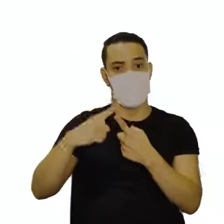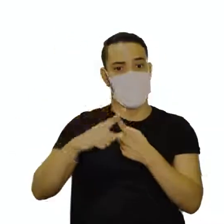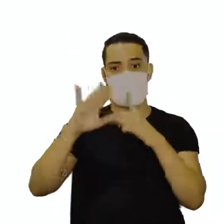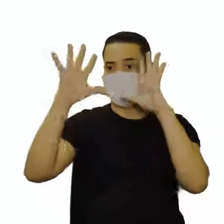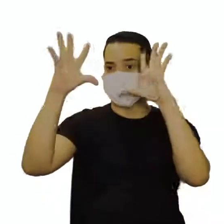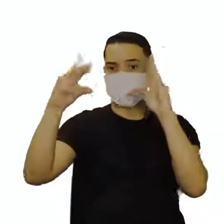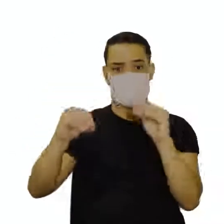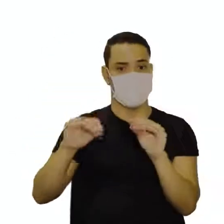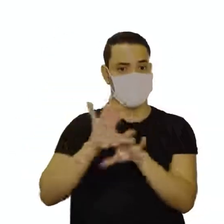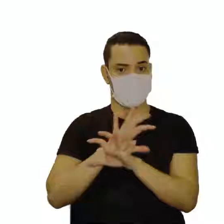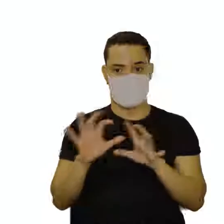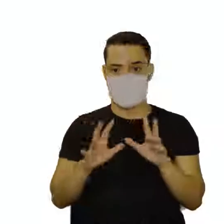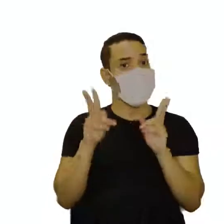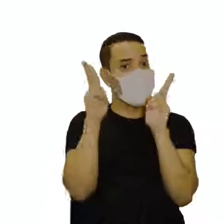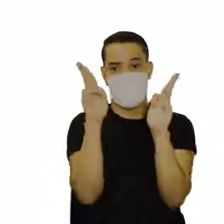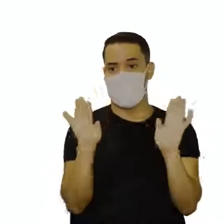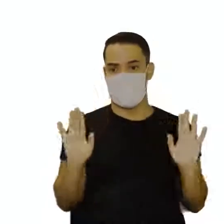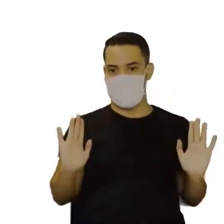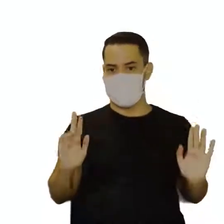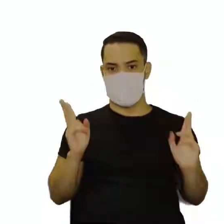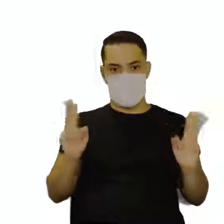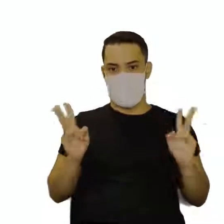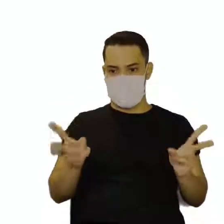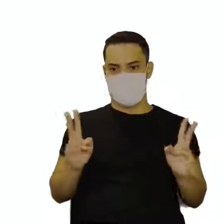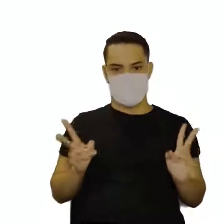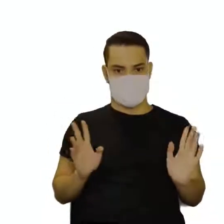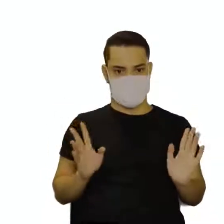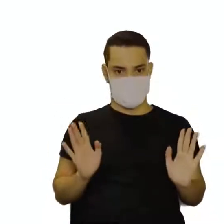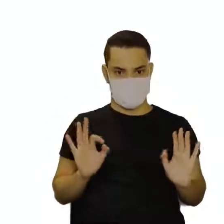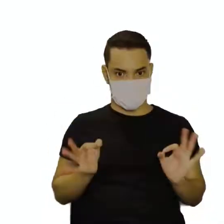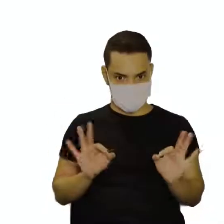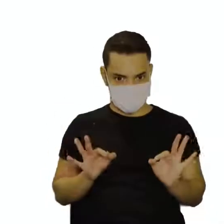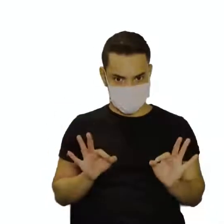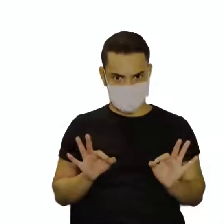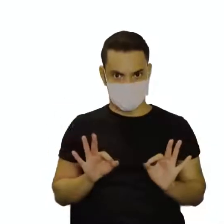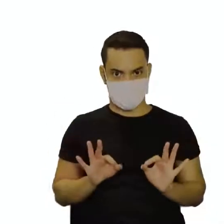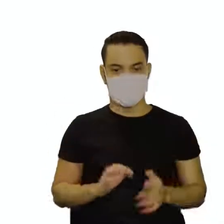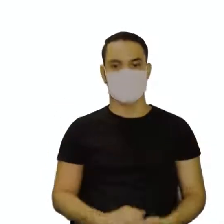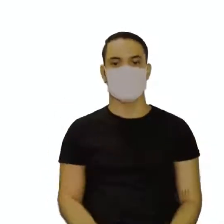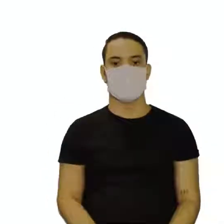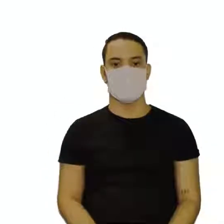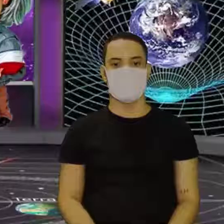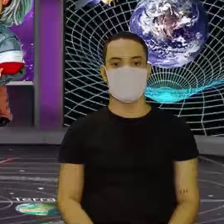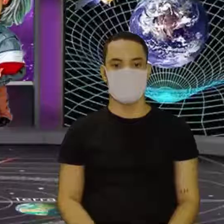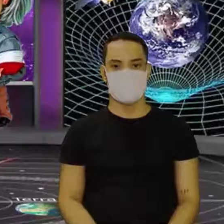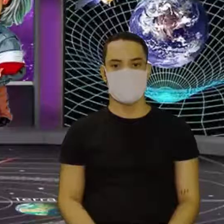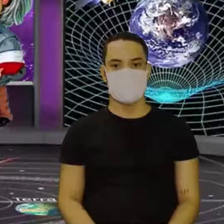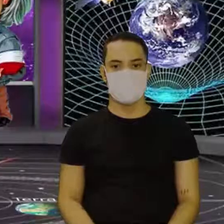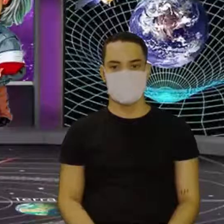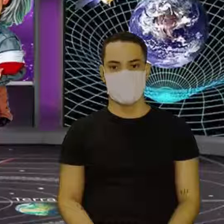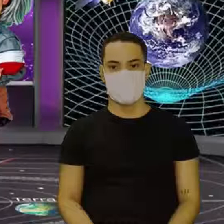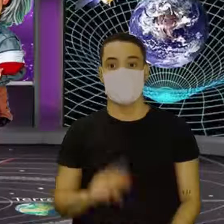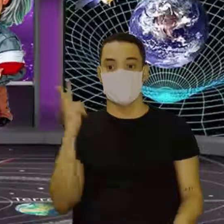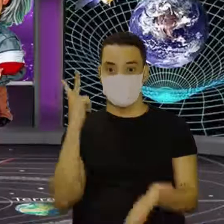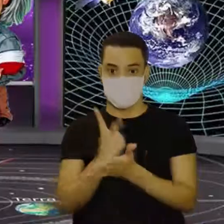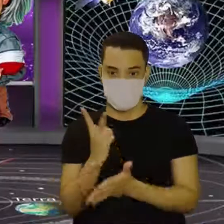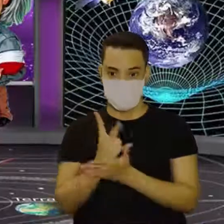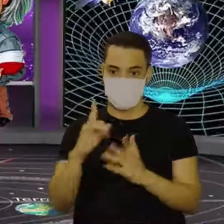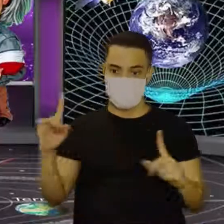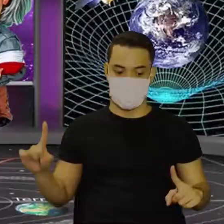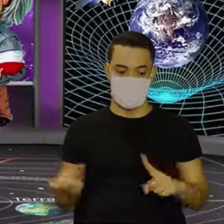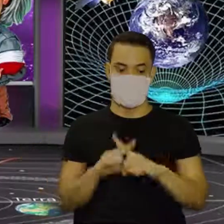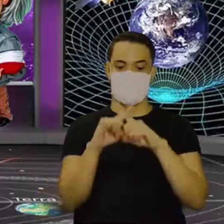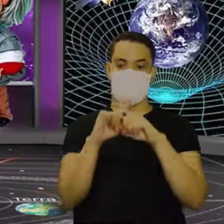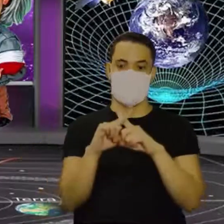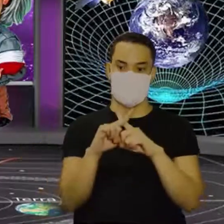dividindo tudo, certo? 120 dividido por 2. Então, é assim que você faz. Então, beleza? Dá uma olhada aqui, ó. Sempre que